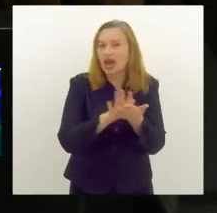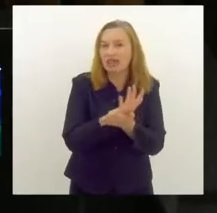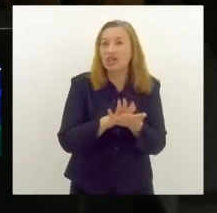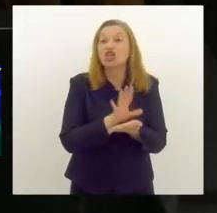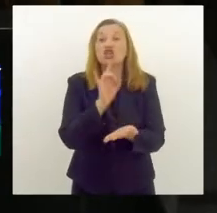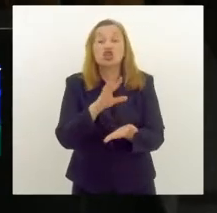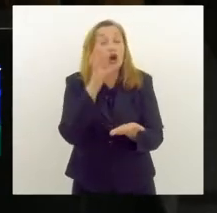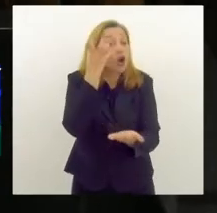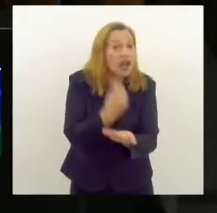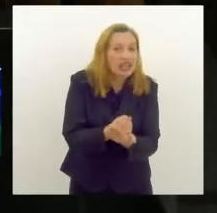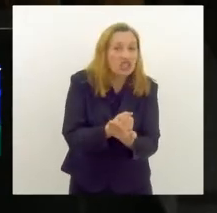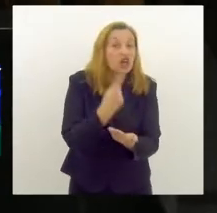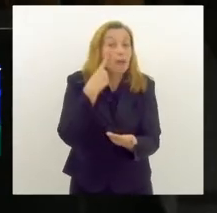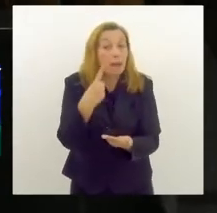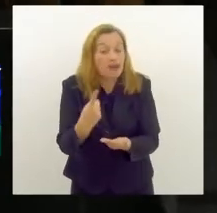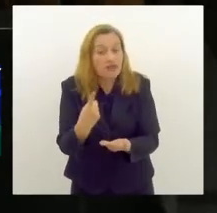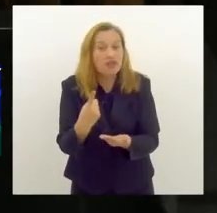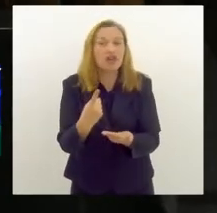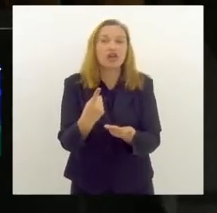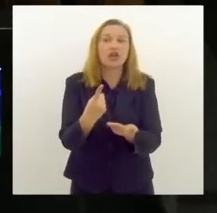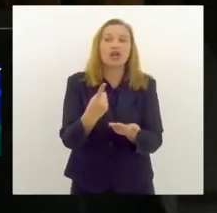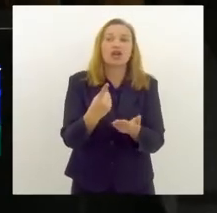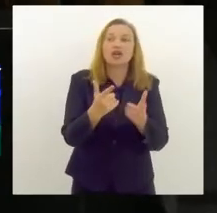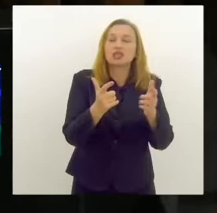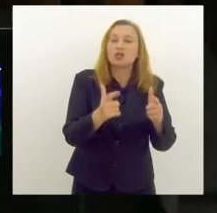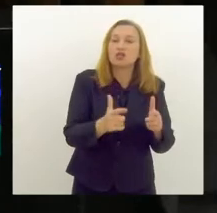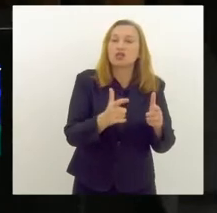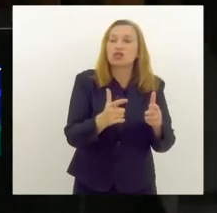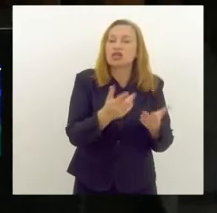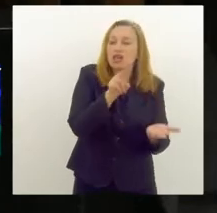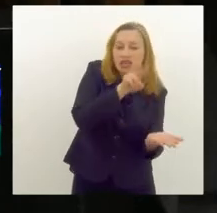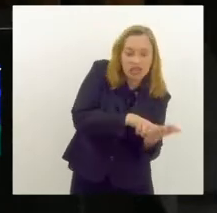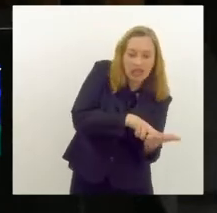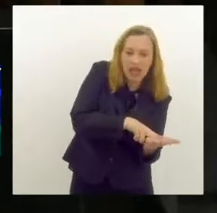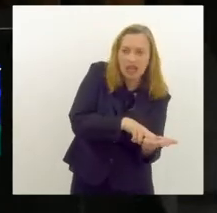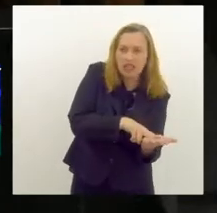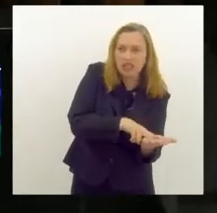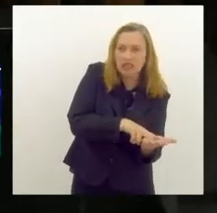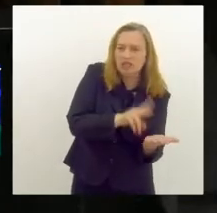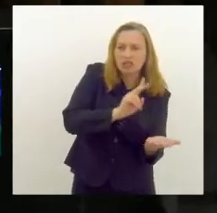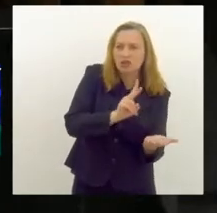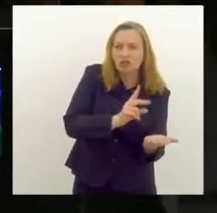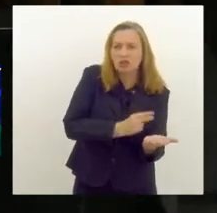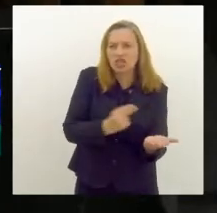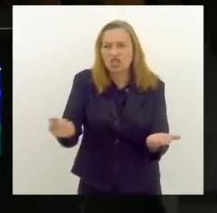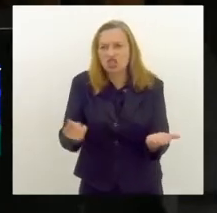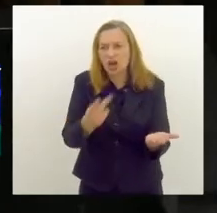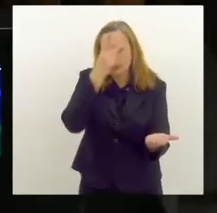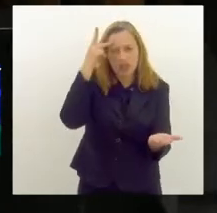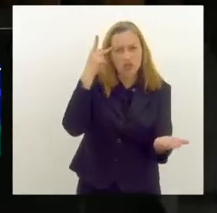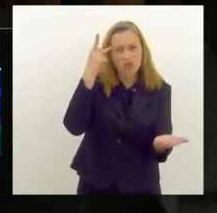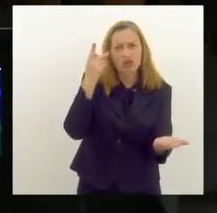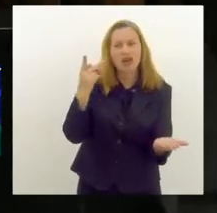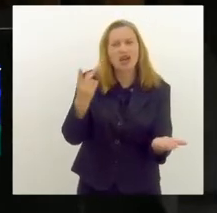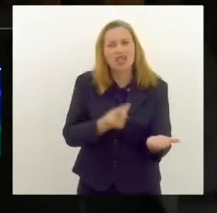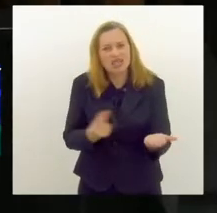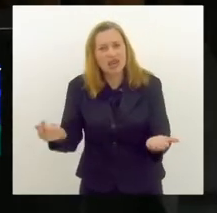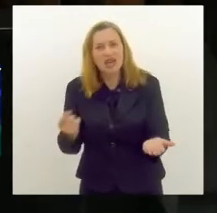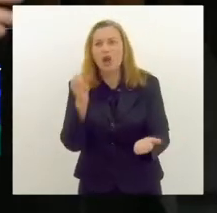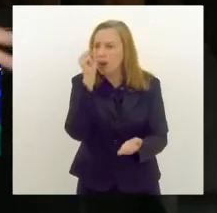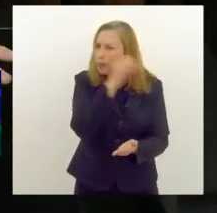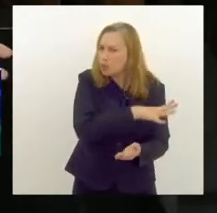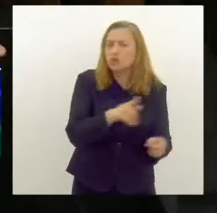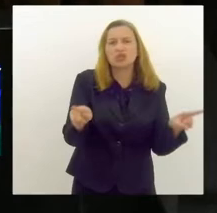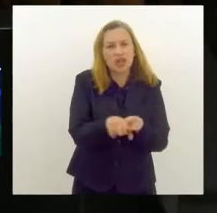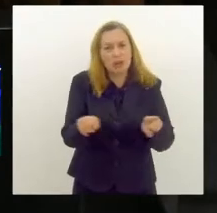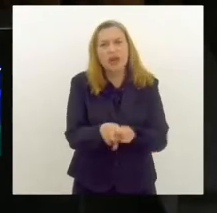ver esse negócio de internar e não deixar o camarada sair. Eu acho isso um abuso também. A pessoa tem que ter